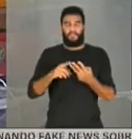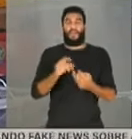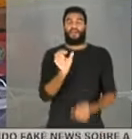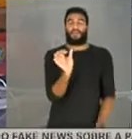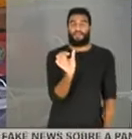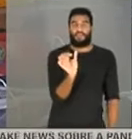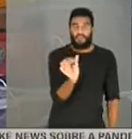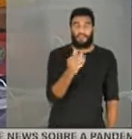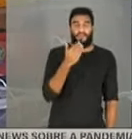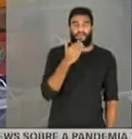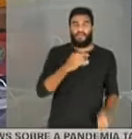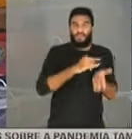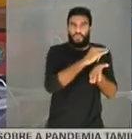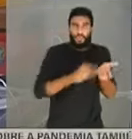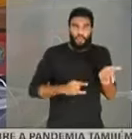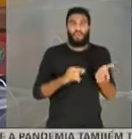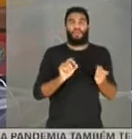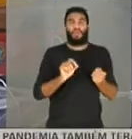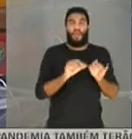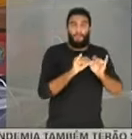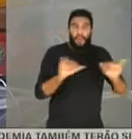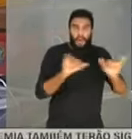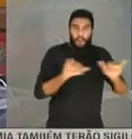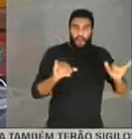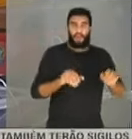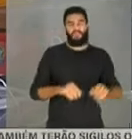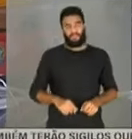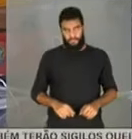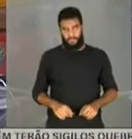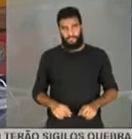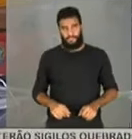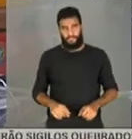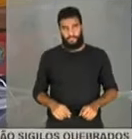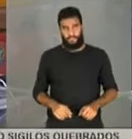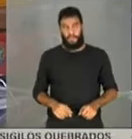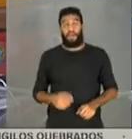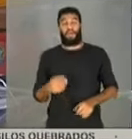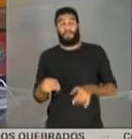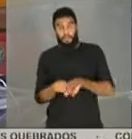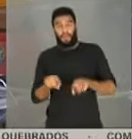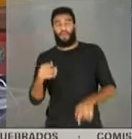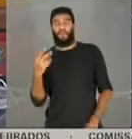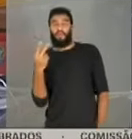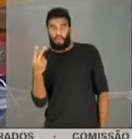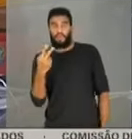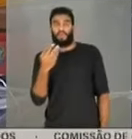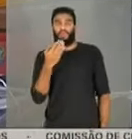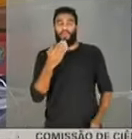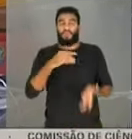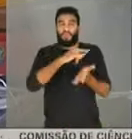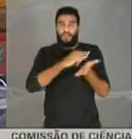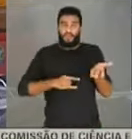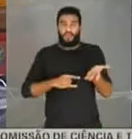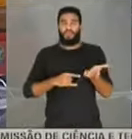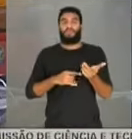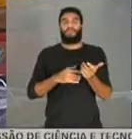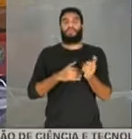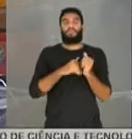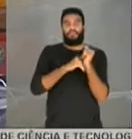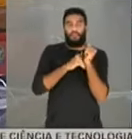6 requerimentos de informações e 2 requerimentos de compartilhamento de